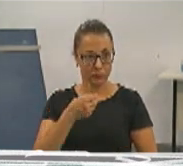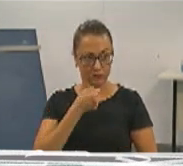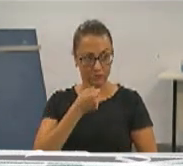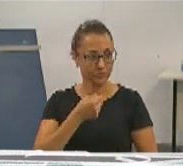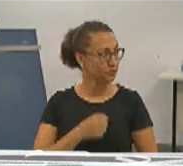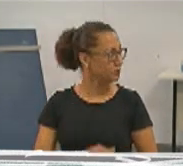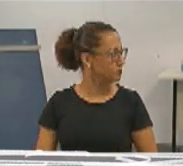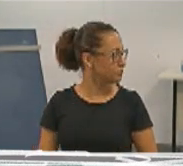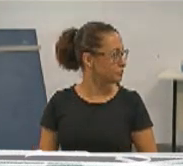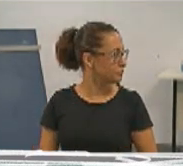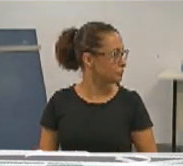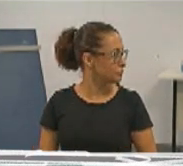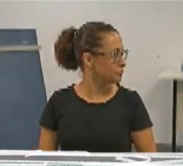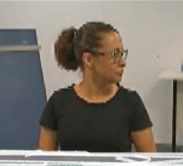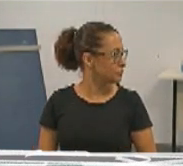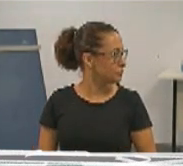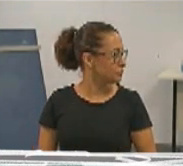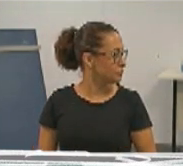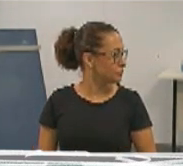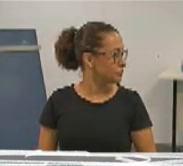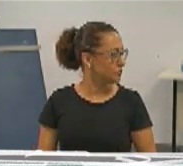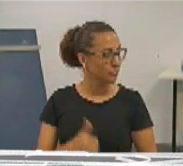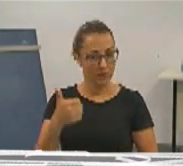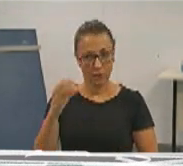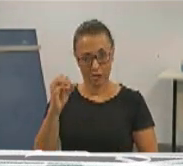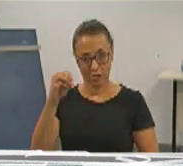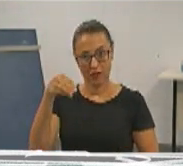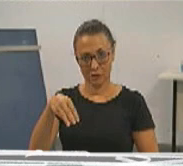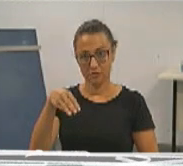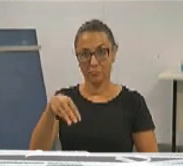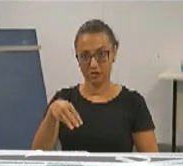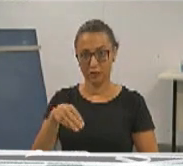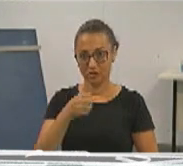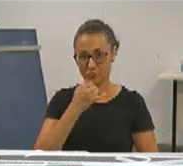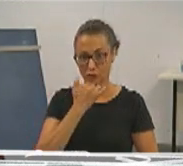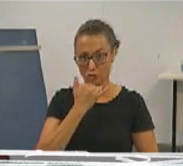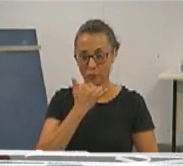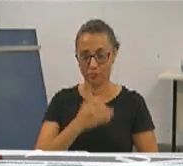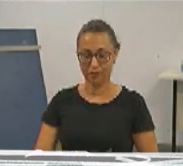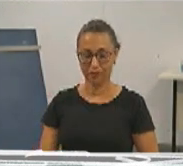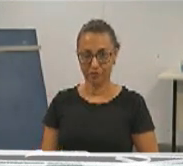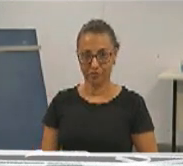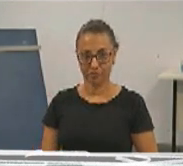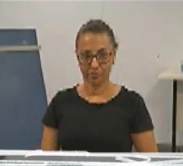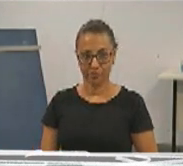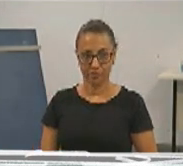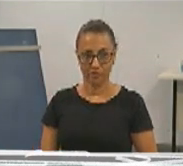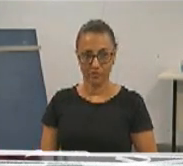Pronunciamento de 10 minutos iniciais. Desculpe o lapso.